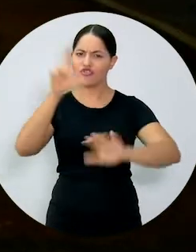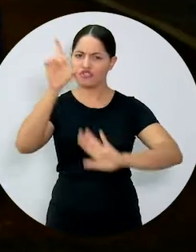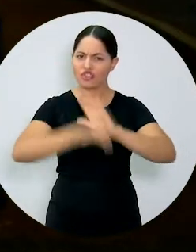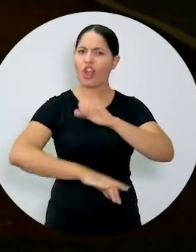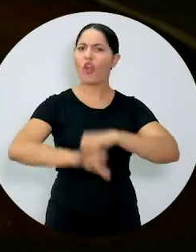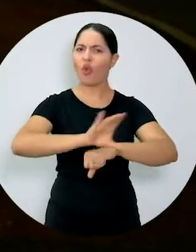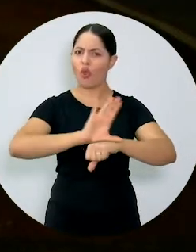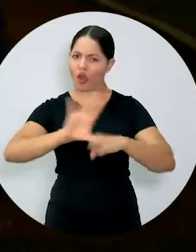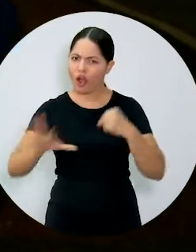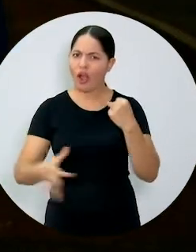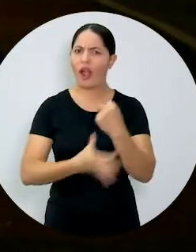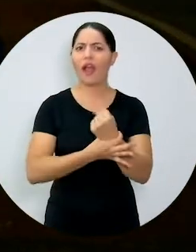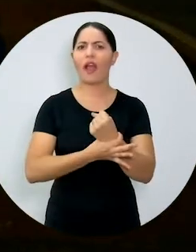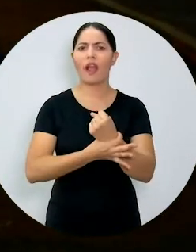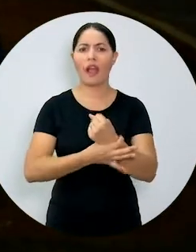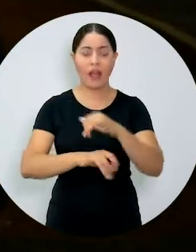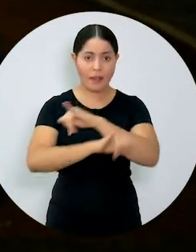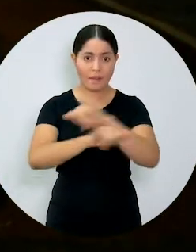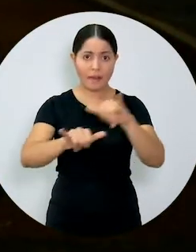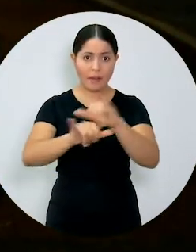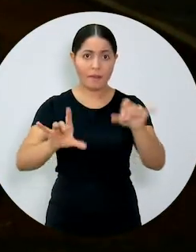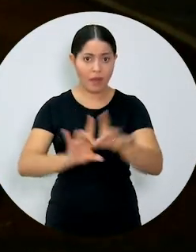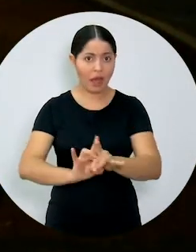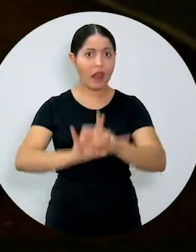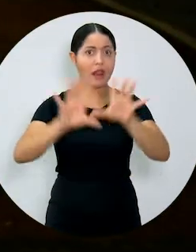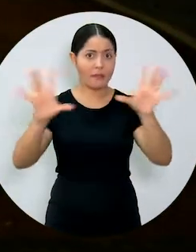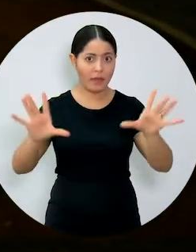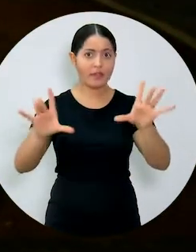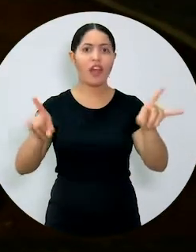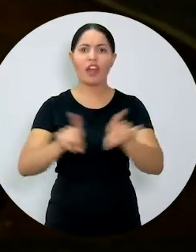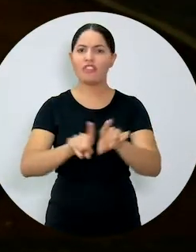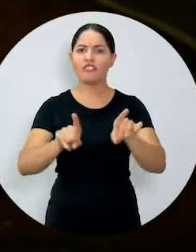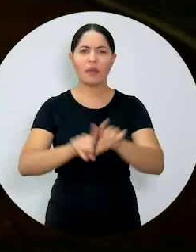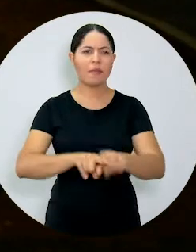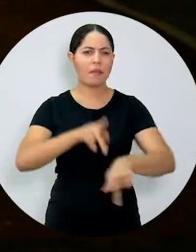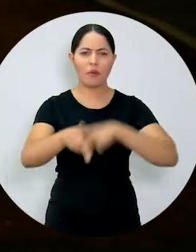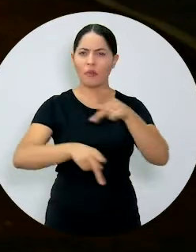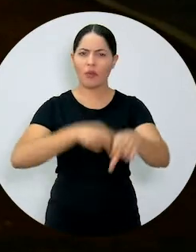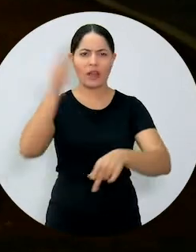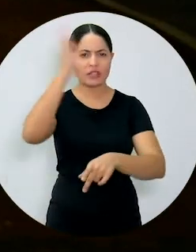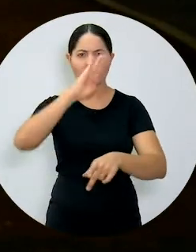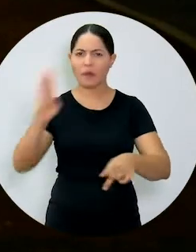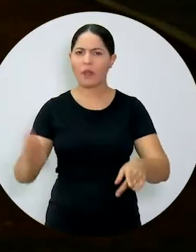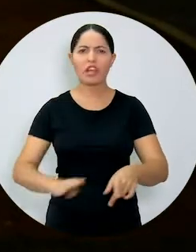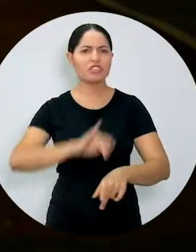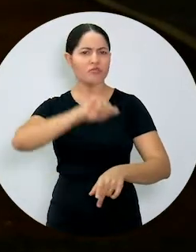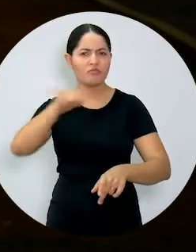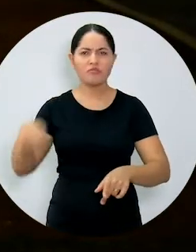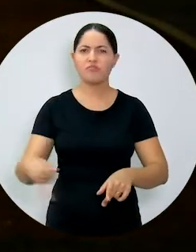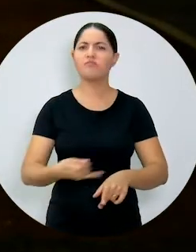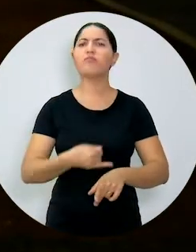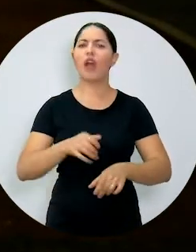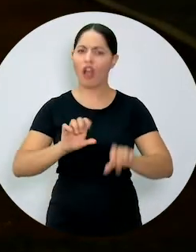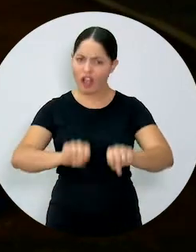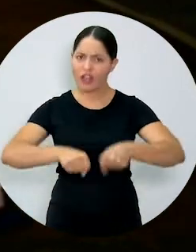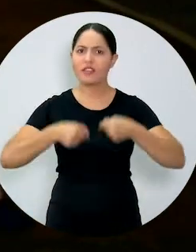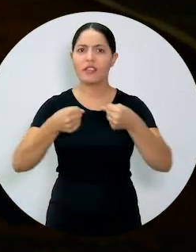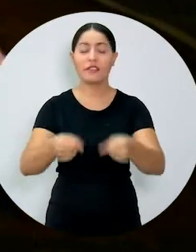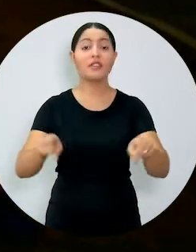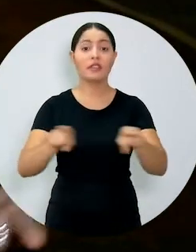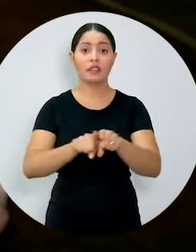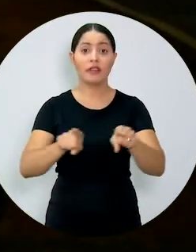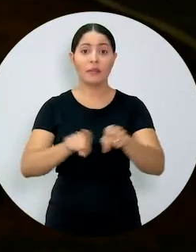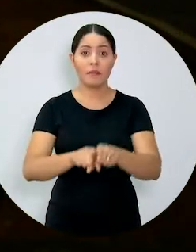Constituição Federal, pela liberdade de imprensa, pelas prerrogativas de todos os cidadãos brasileiros. A OAB serve para garantir